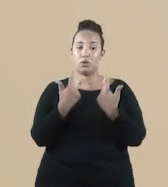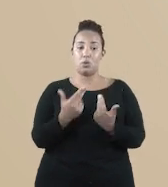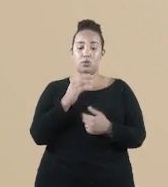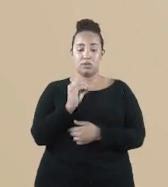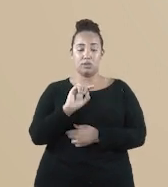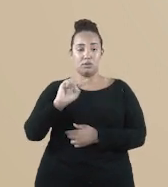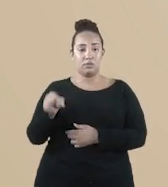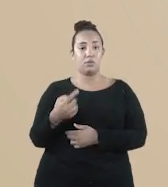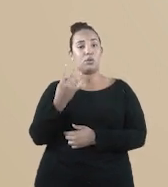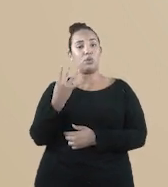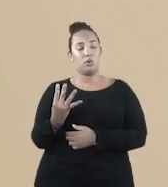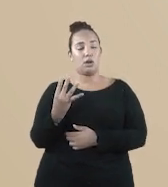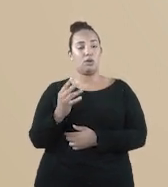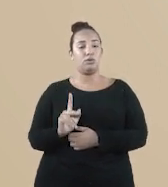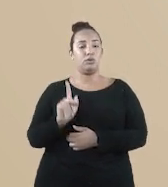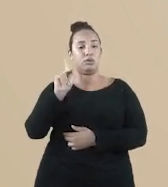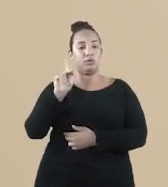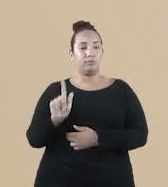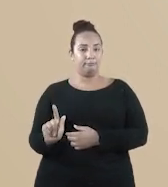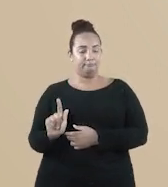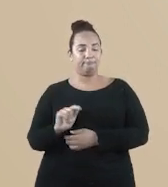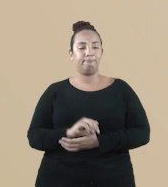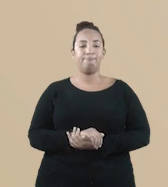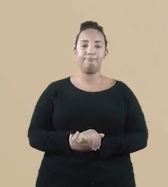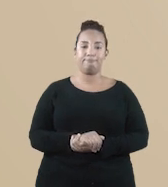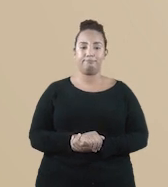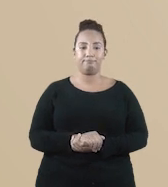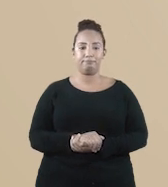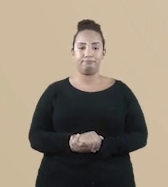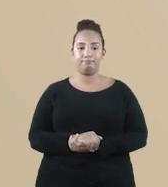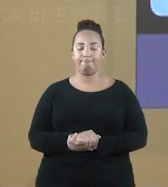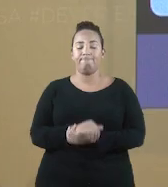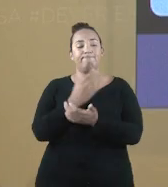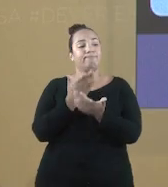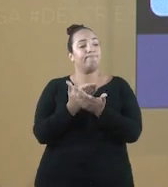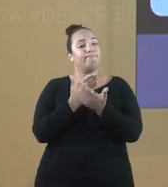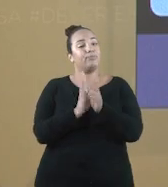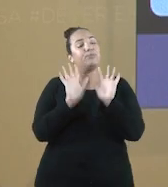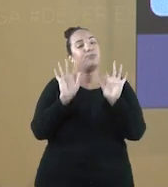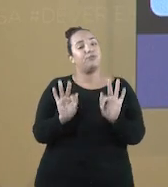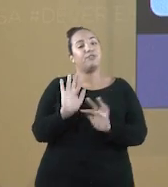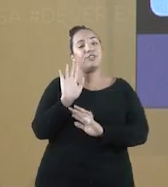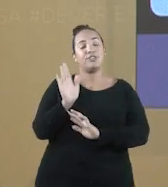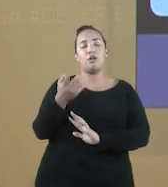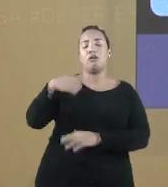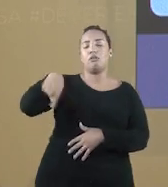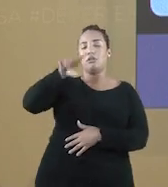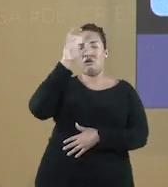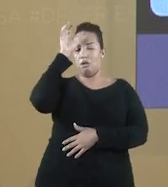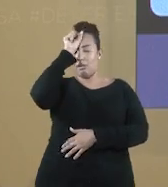gramas é igual a 0,4 quilogramas. Nossa aula está terminando